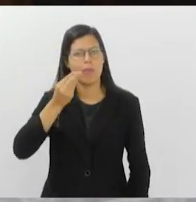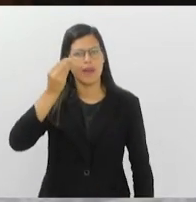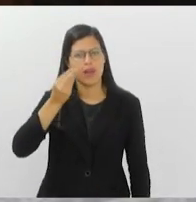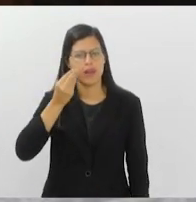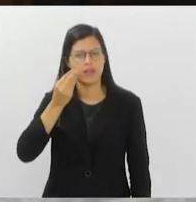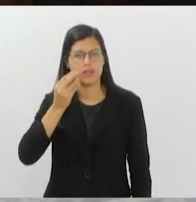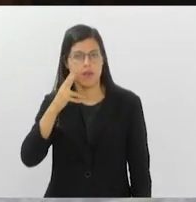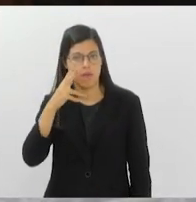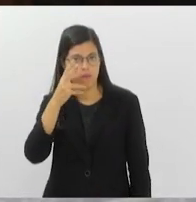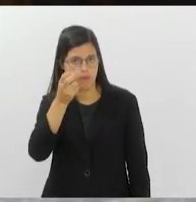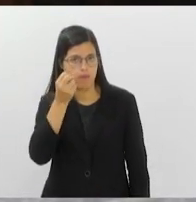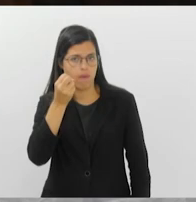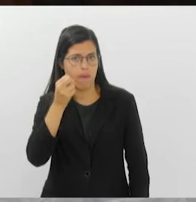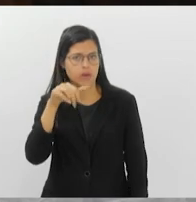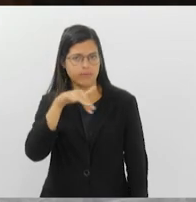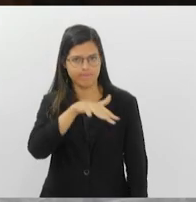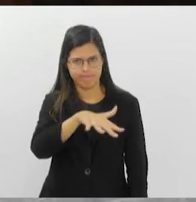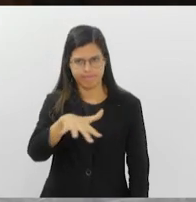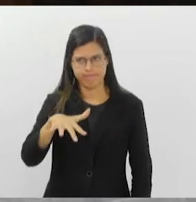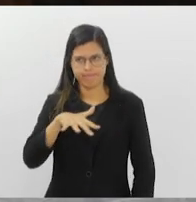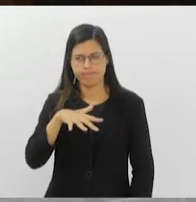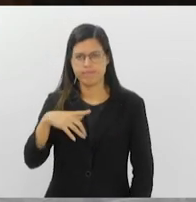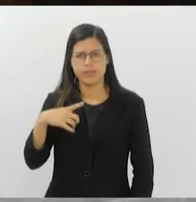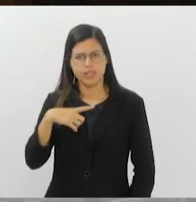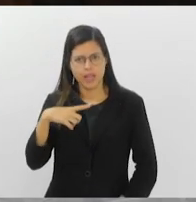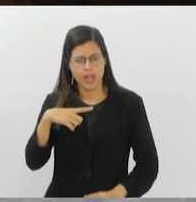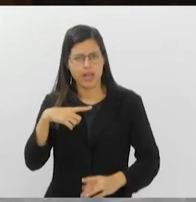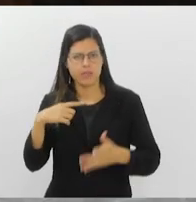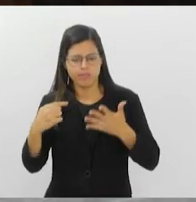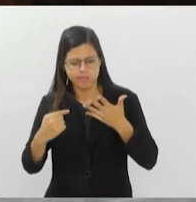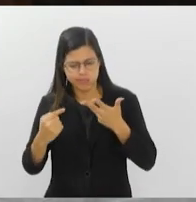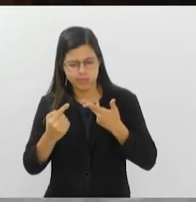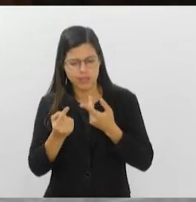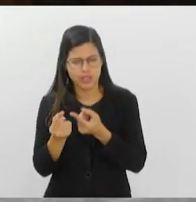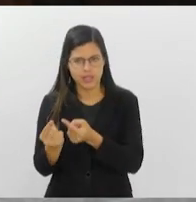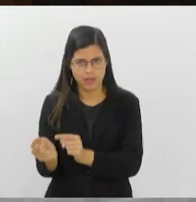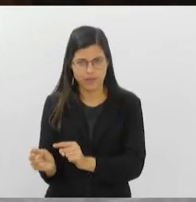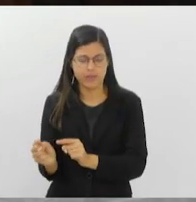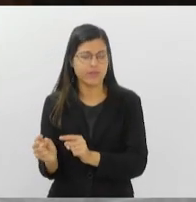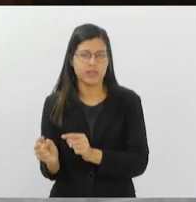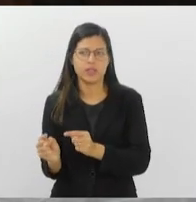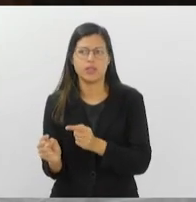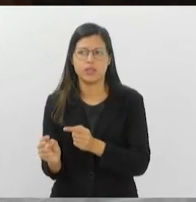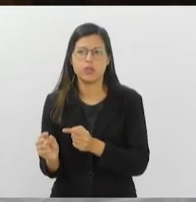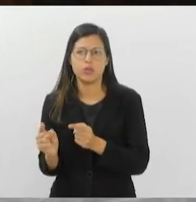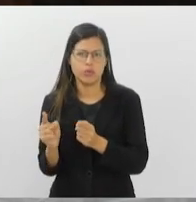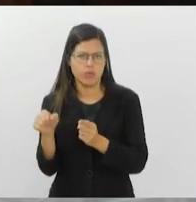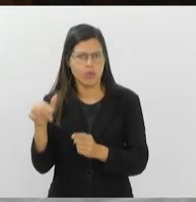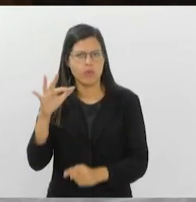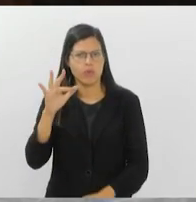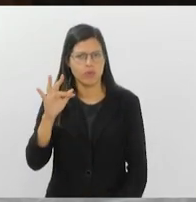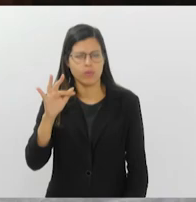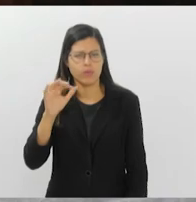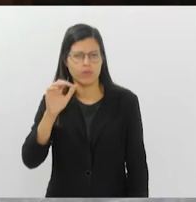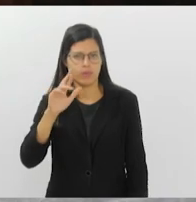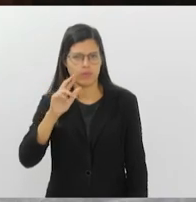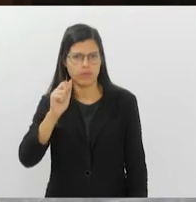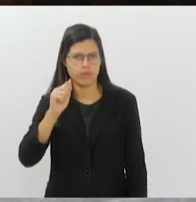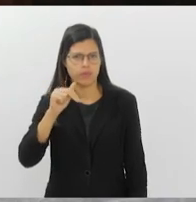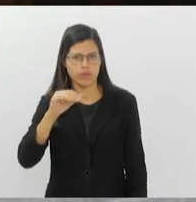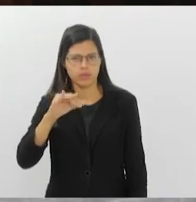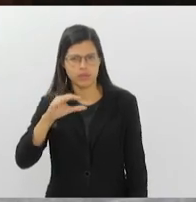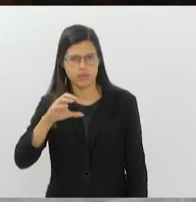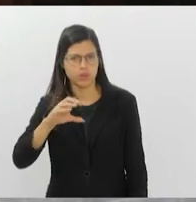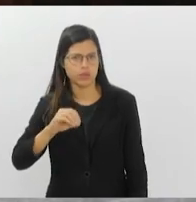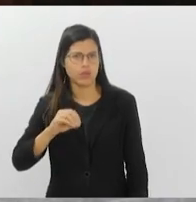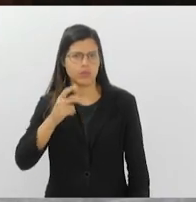potentes nesse campo. Então, a gente tem muitos desafios, a gente tem muitas dificuldades, como, né, o Francisco falou, a gente está, enfim, né,